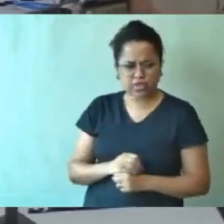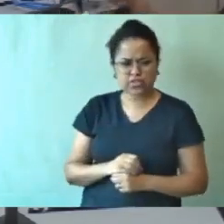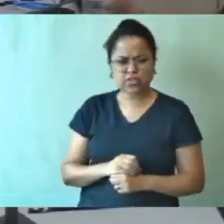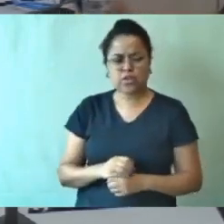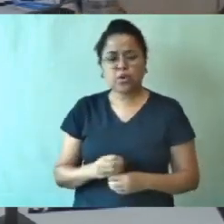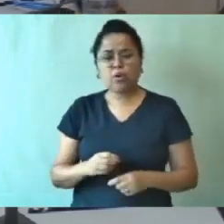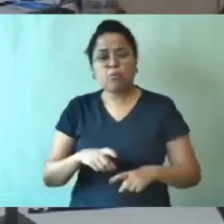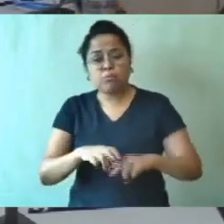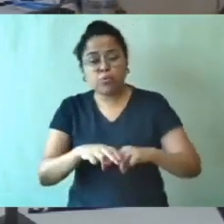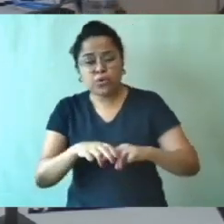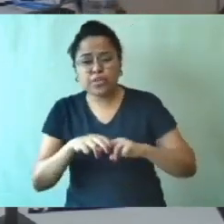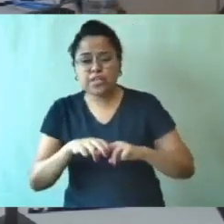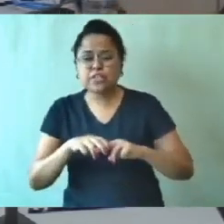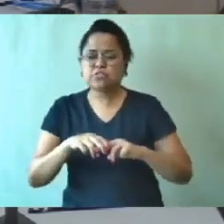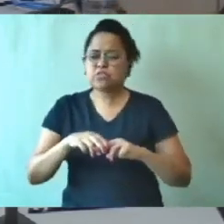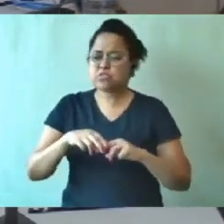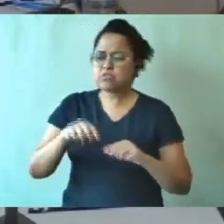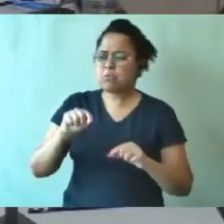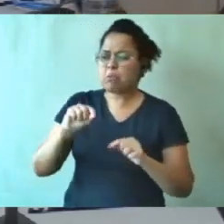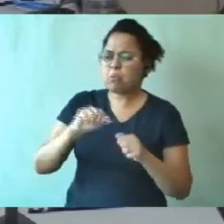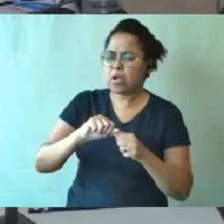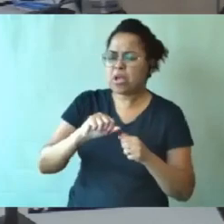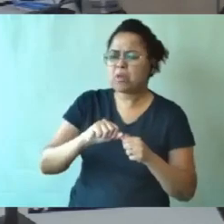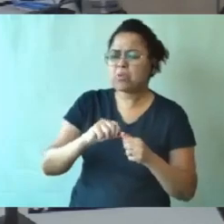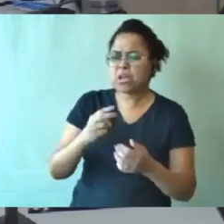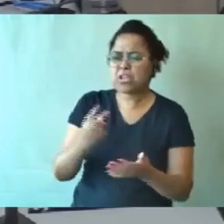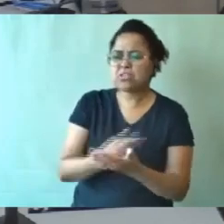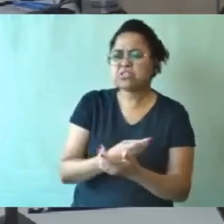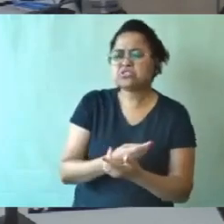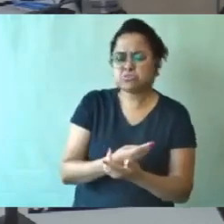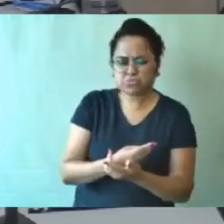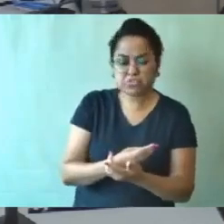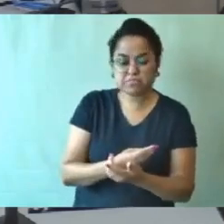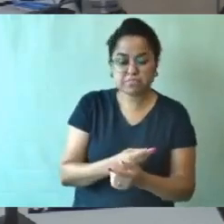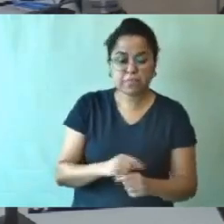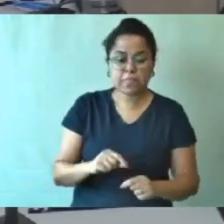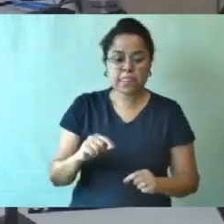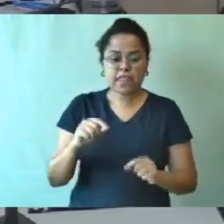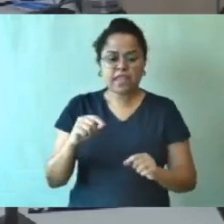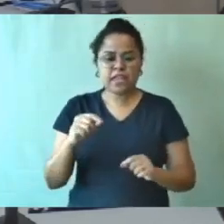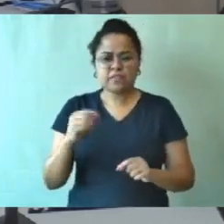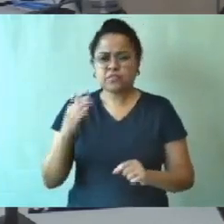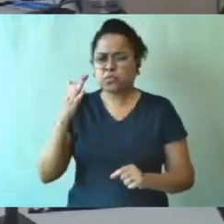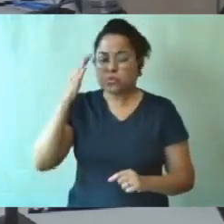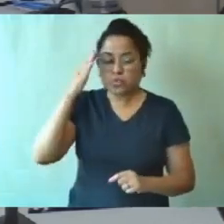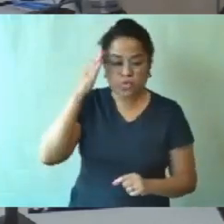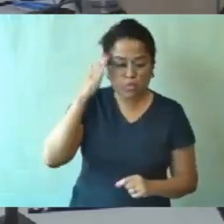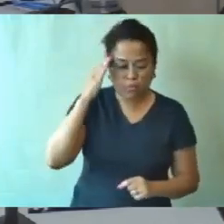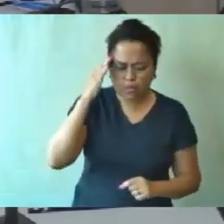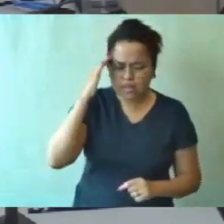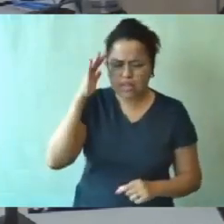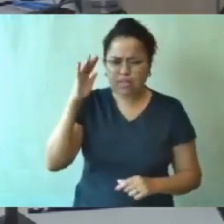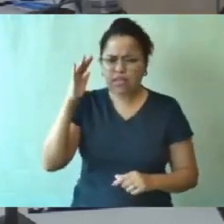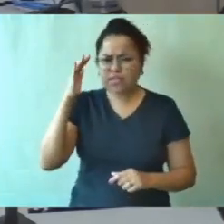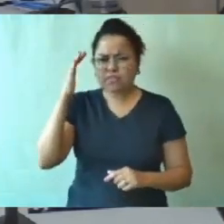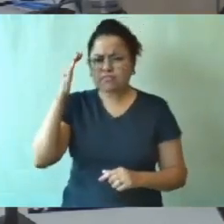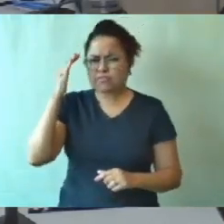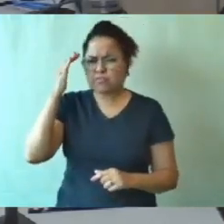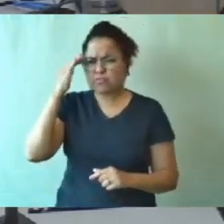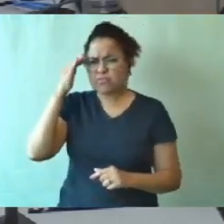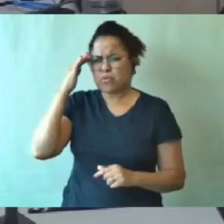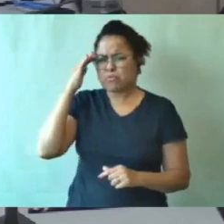porque o depoimento do senhor é de suma importância. Não pense que somos inimigos dos empresários dos ônibus. Não, nós queremos